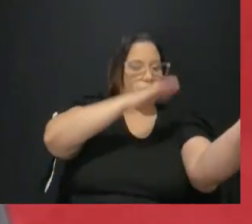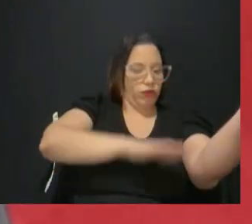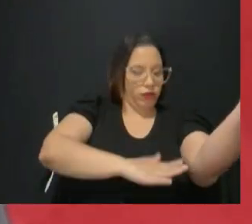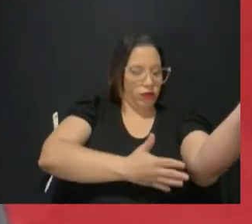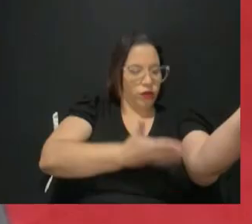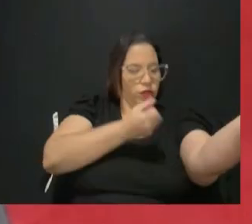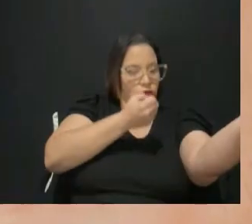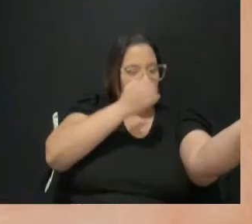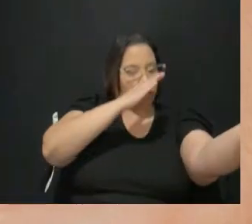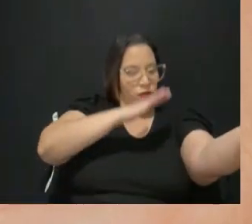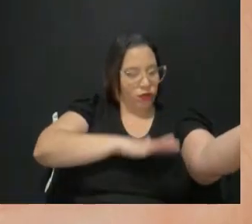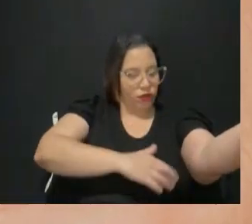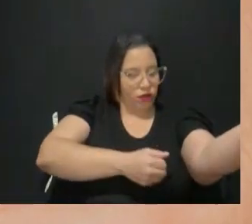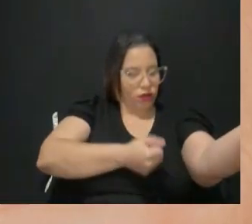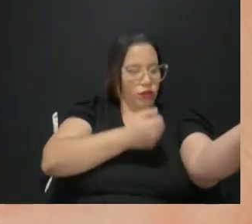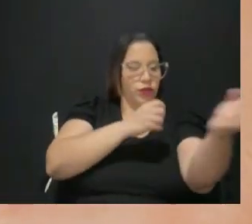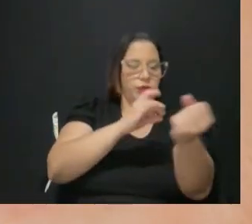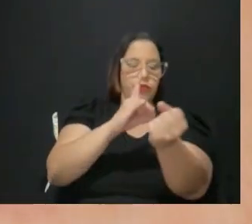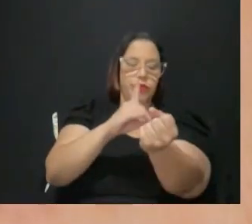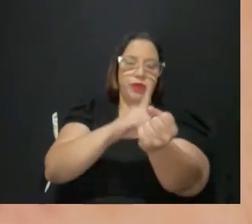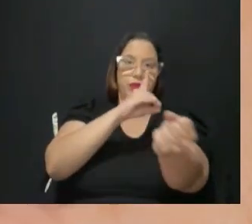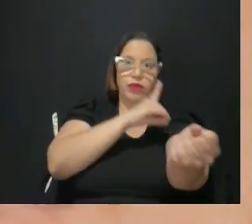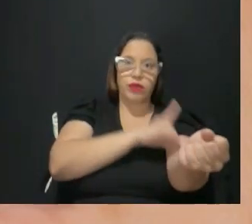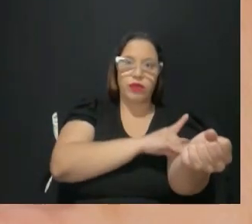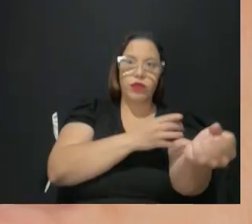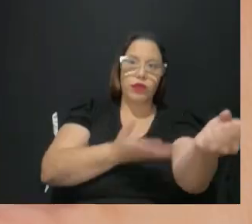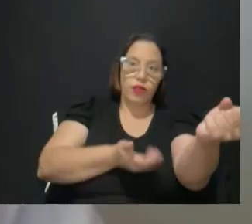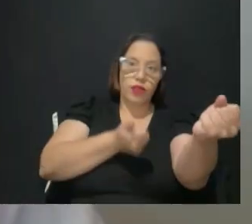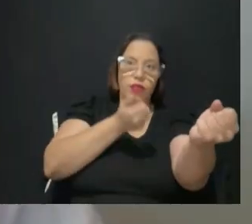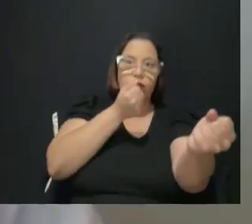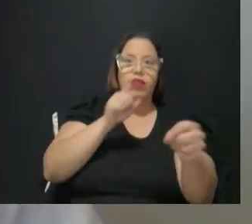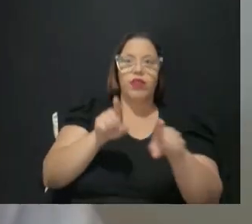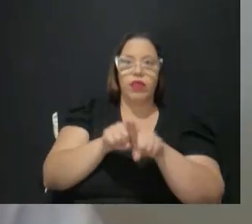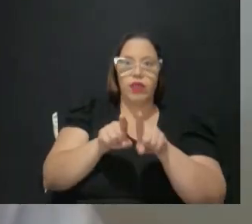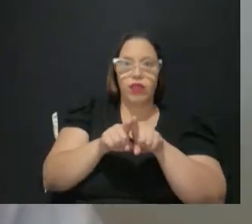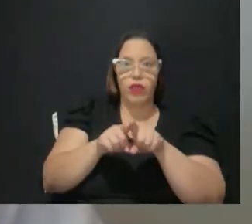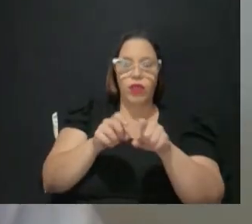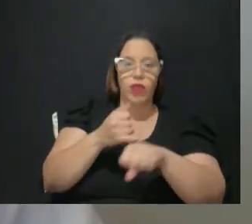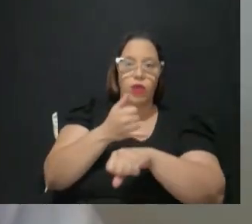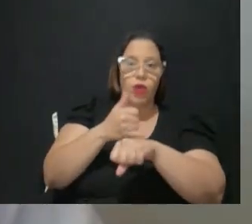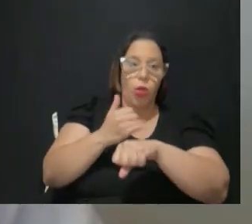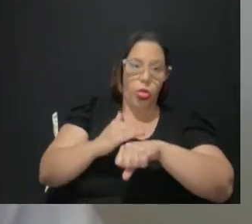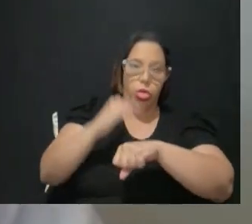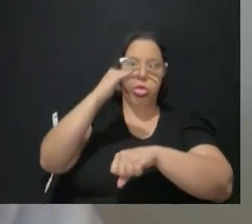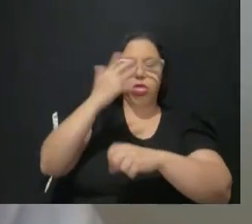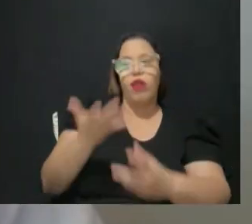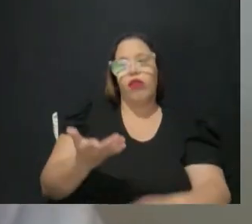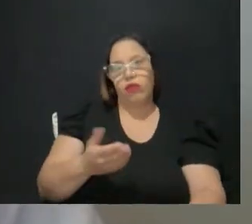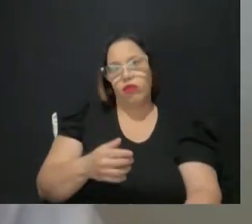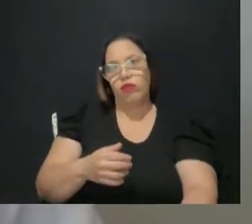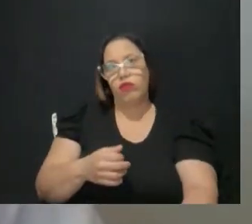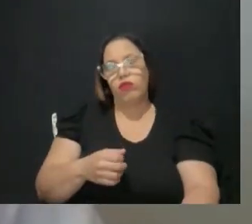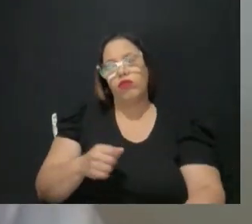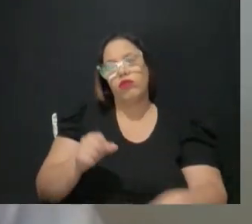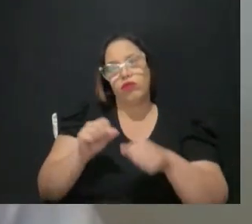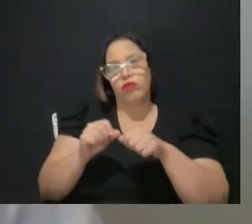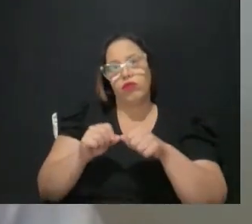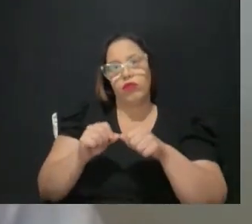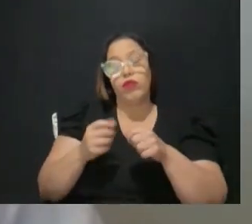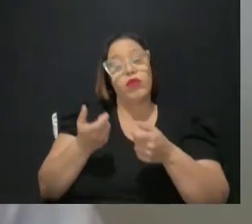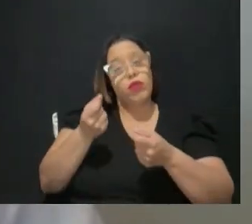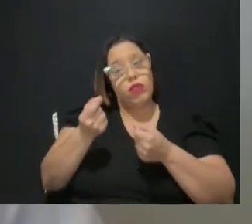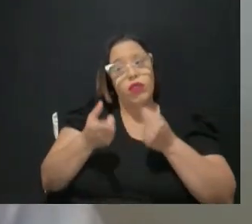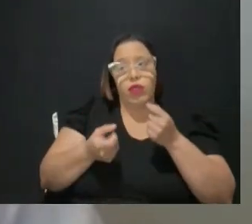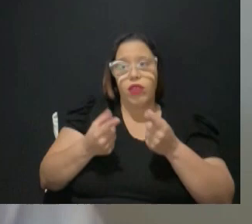pressão arterial, controlar o diabetes e controlar também o colesterol alto. Se você fizer